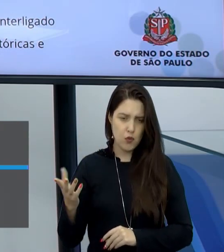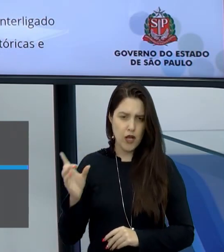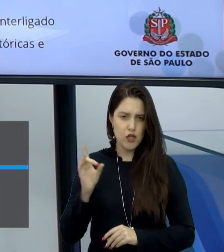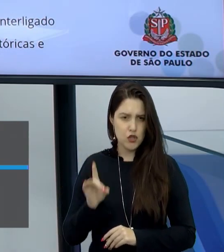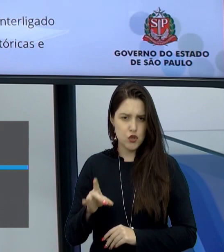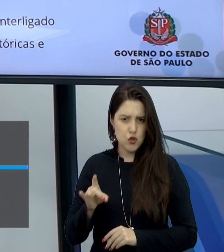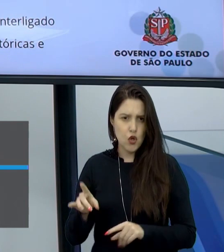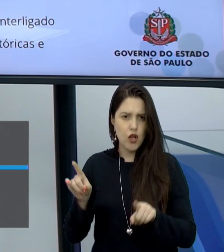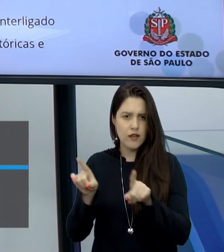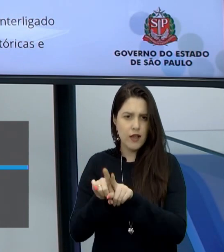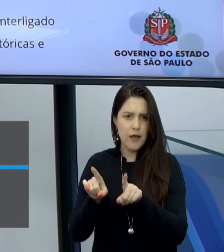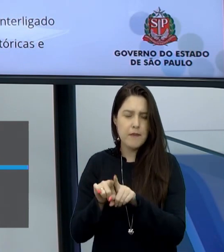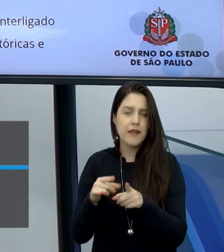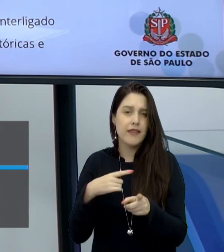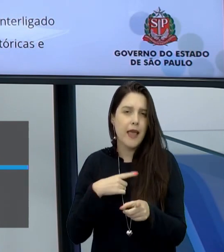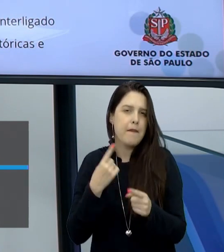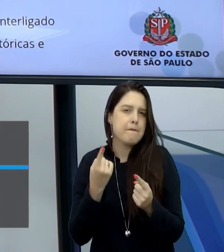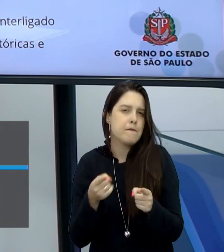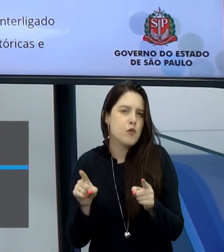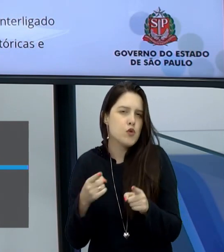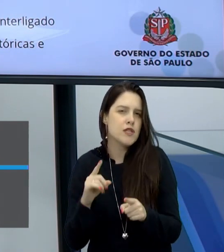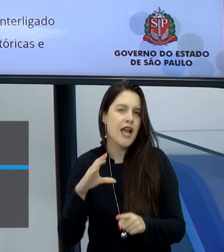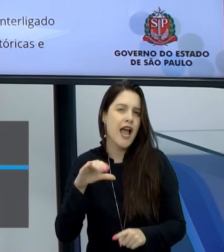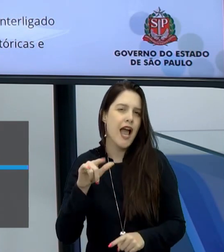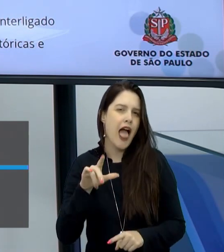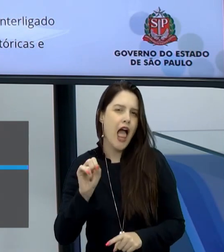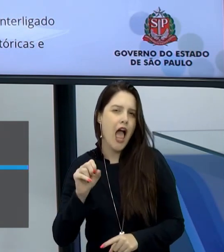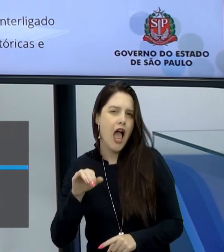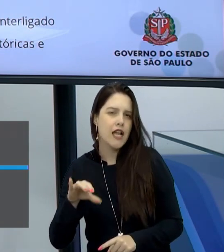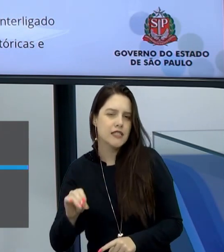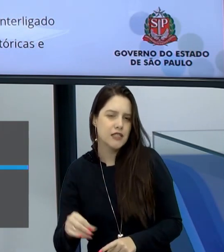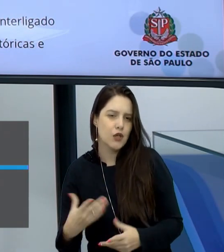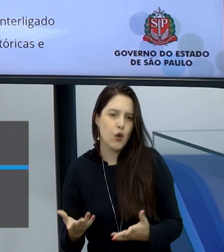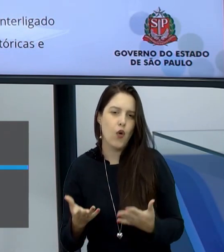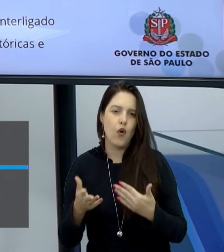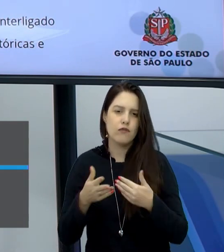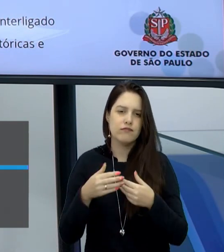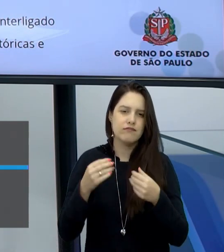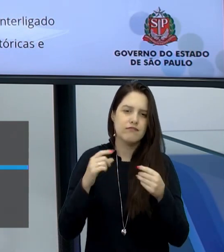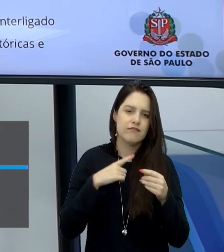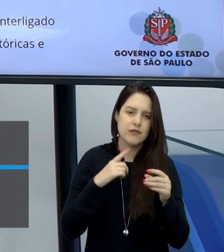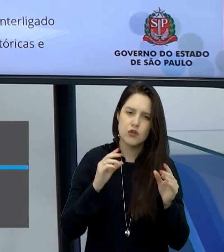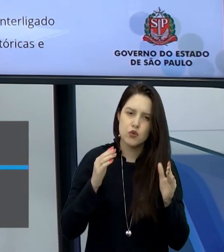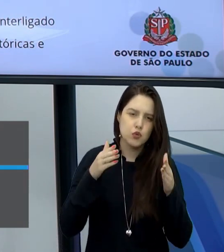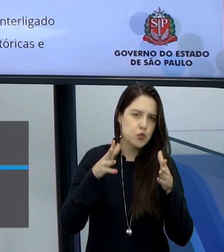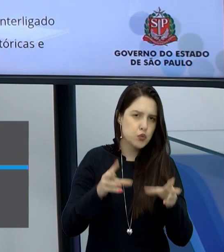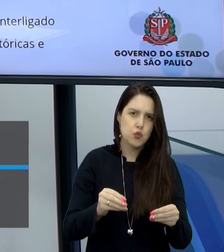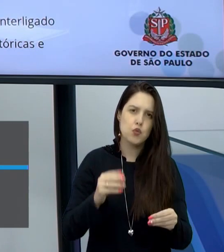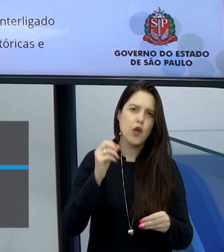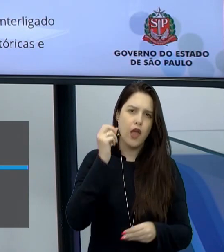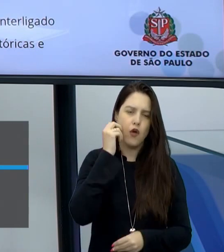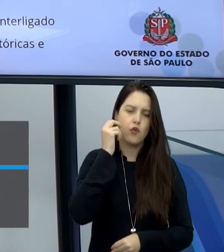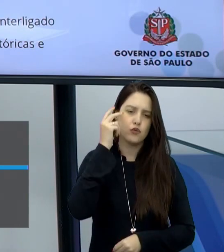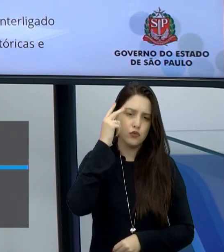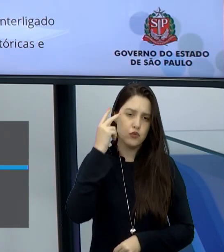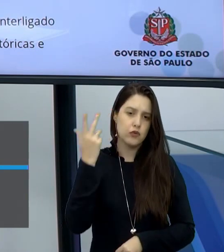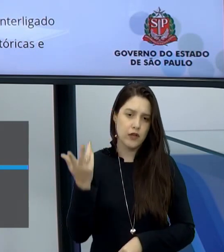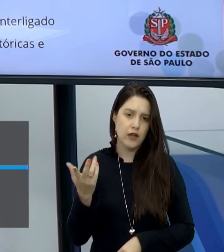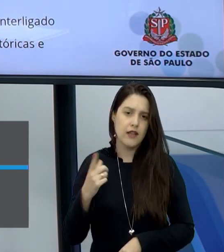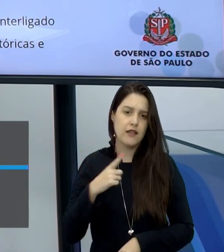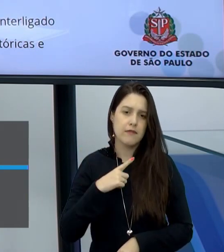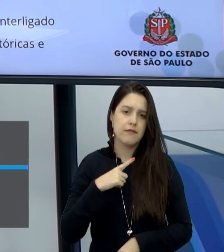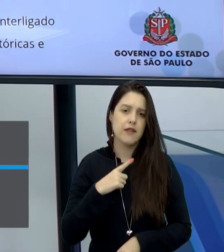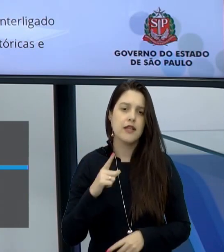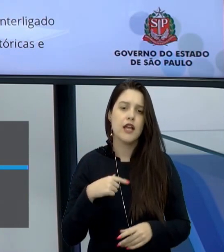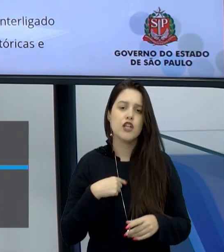aquele estilo de música clássica ou a forma de falar de um grupo mais elitizado, não. Tudo é cultura. E aí, ao longo do curso, a gente